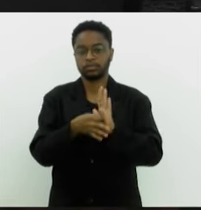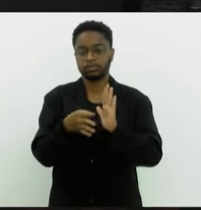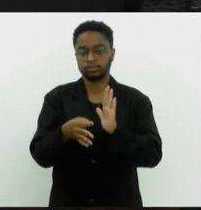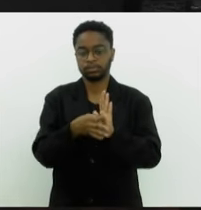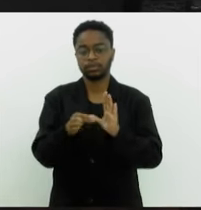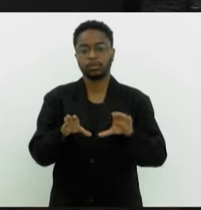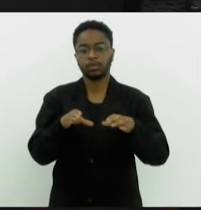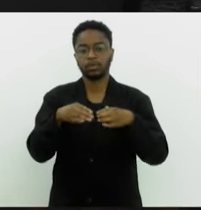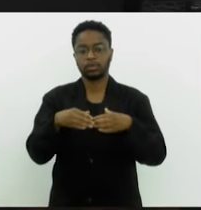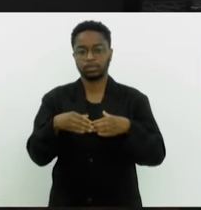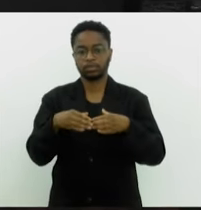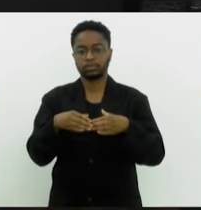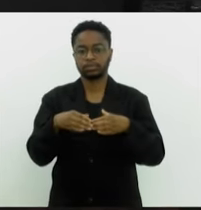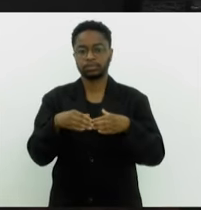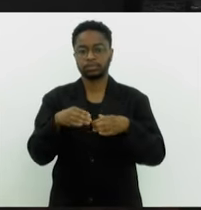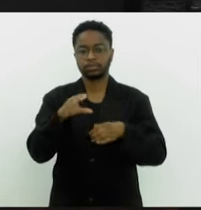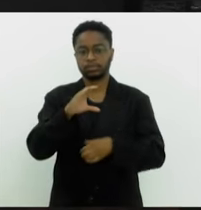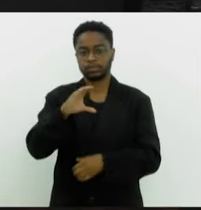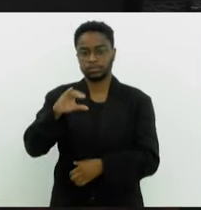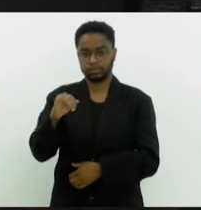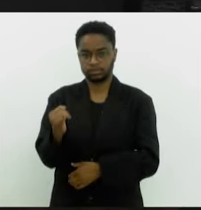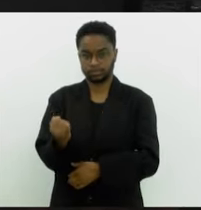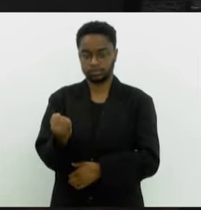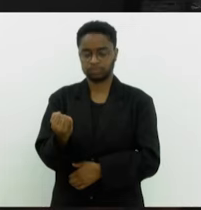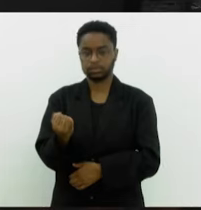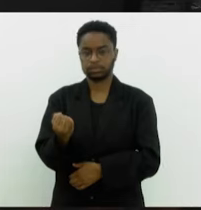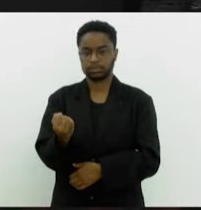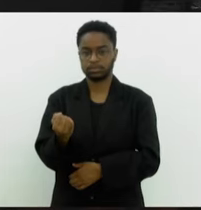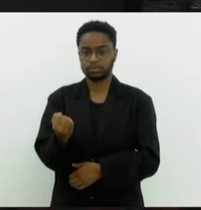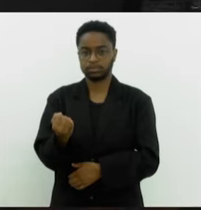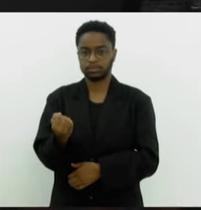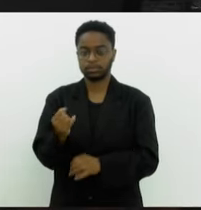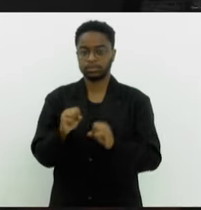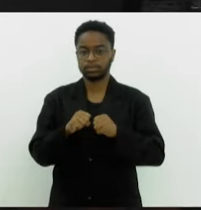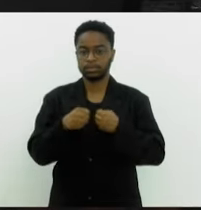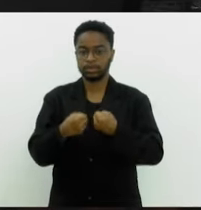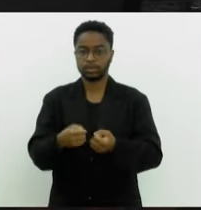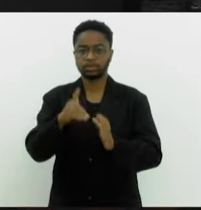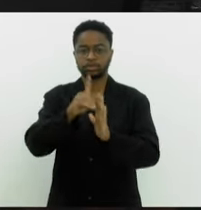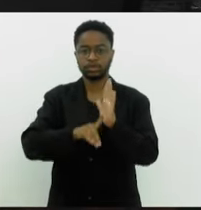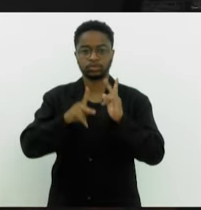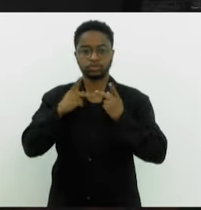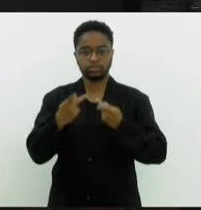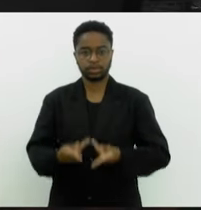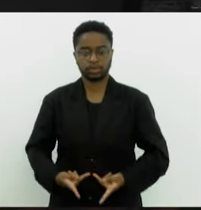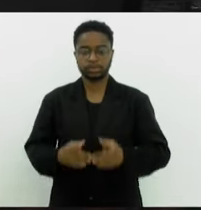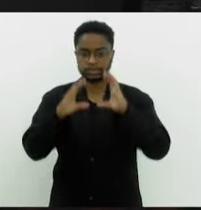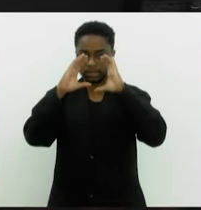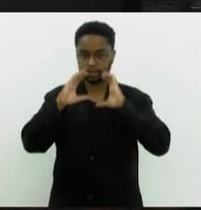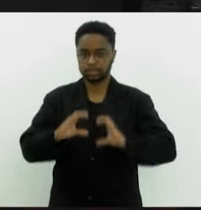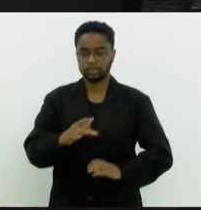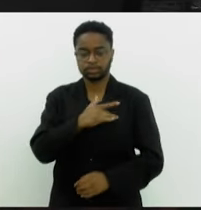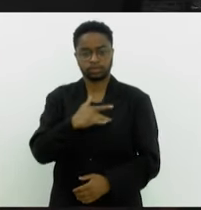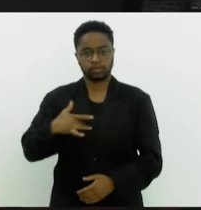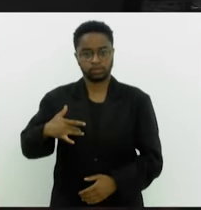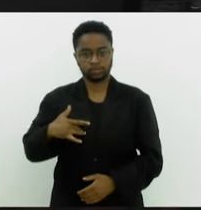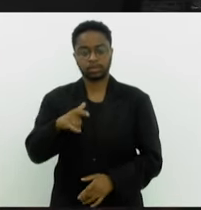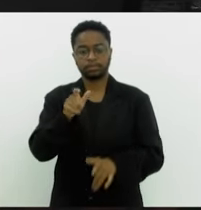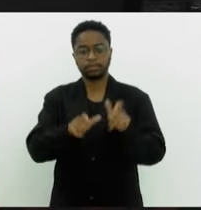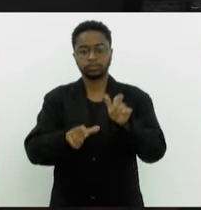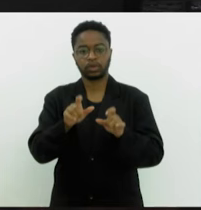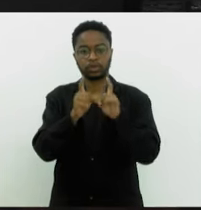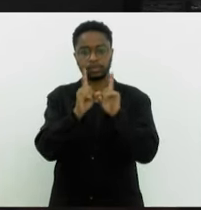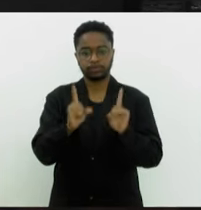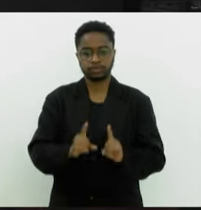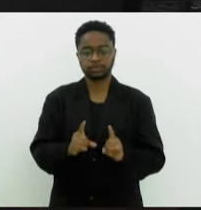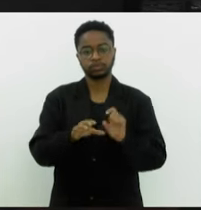das comissões de Constituição e Justiça, Defesa dos Direitos Humanos e Cidadania, Saúde, Pessoa com Deficiência,